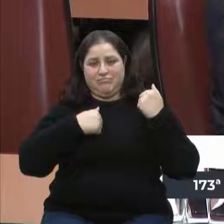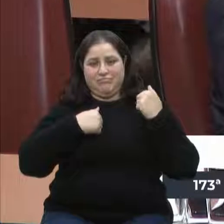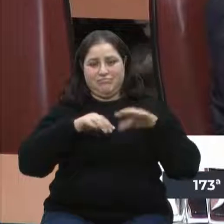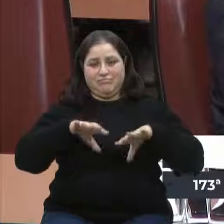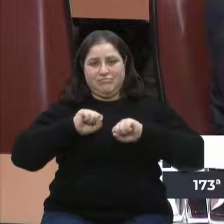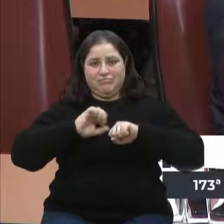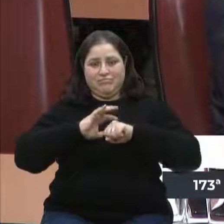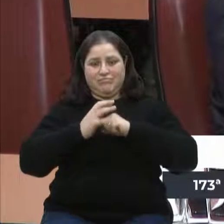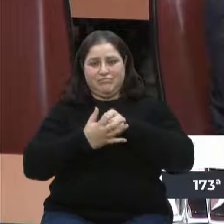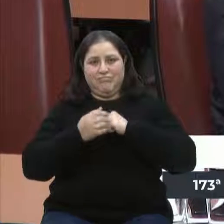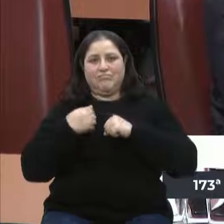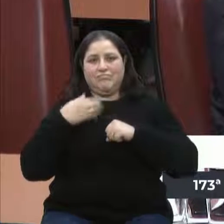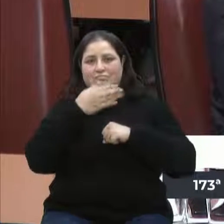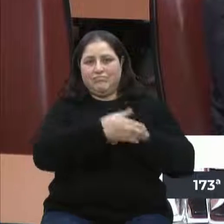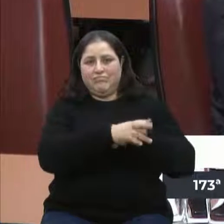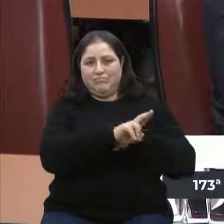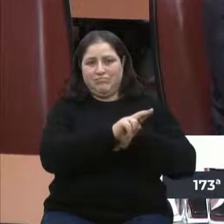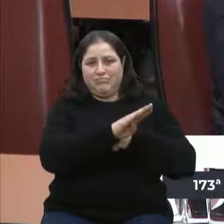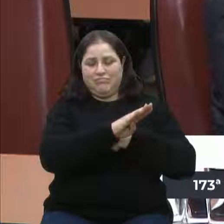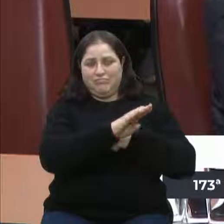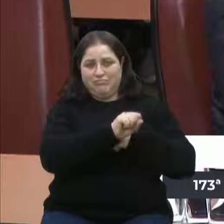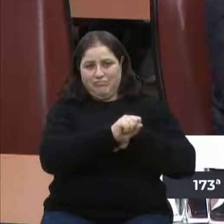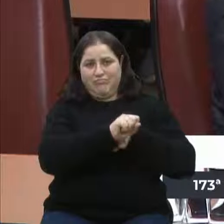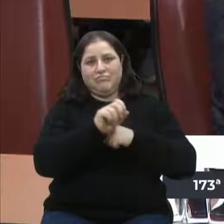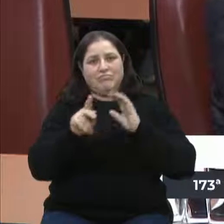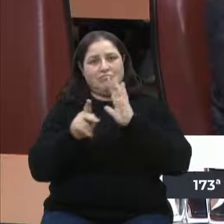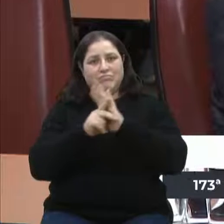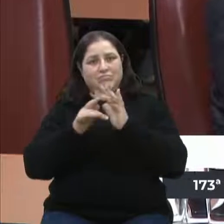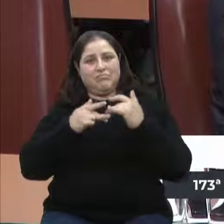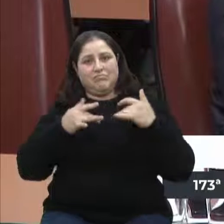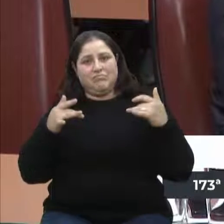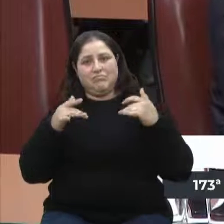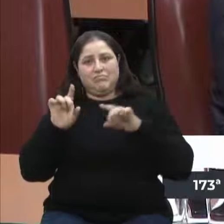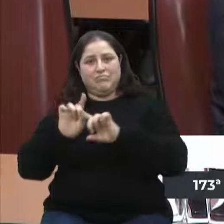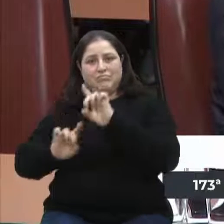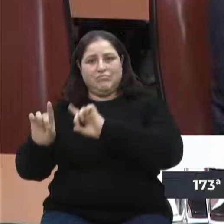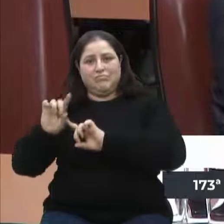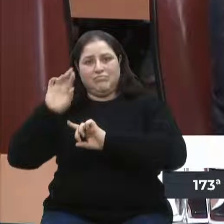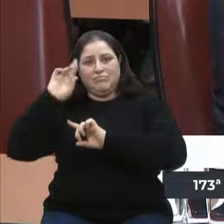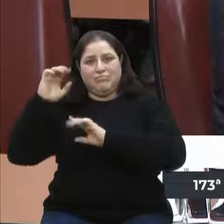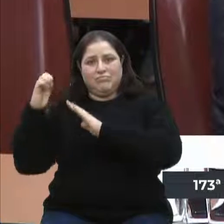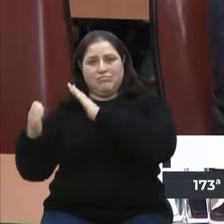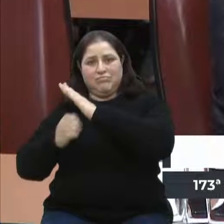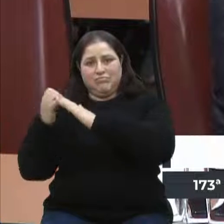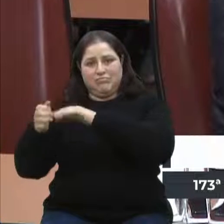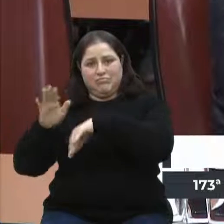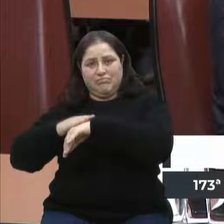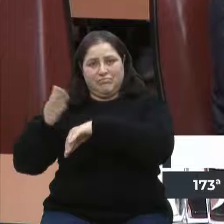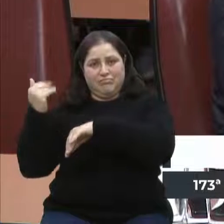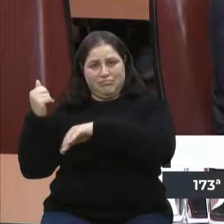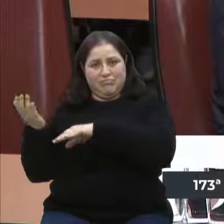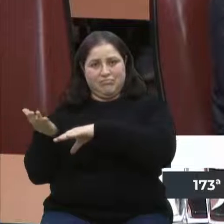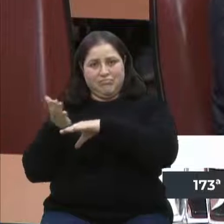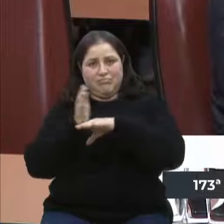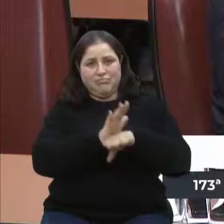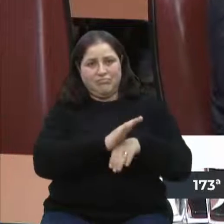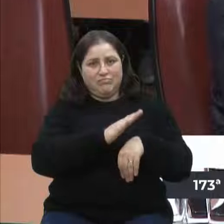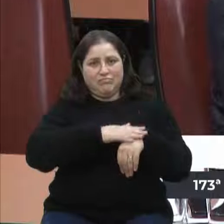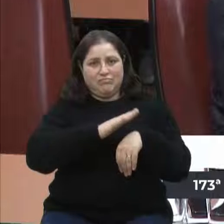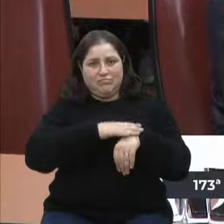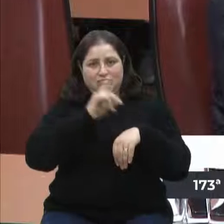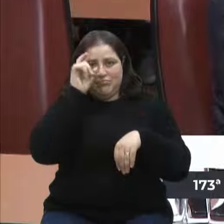forma espontânea, né, de alguns empresários aqui de Caxias que quiseram ajudar naquele momento tão complicado